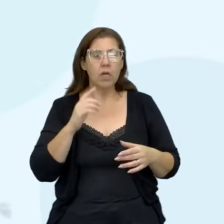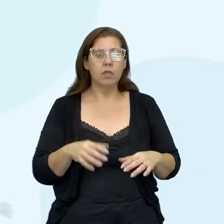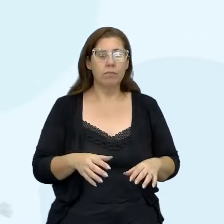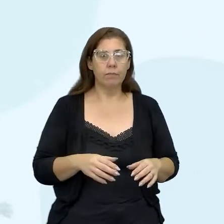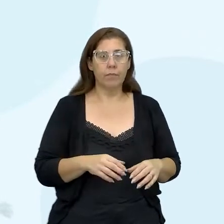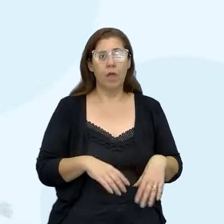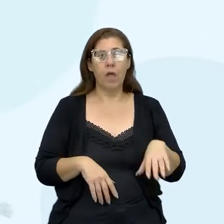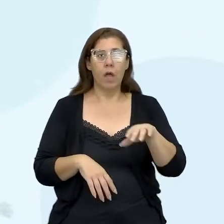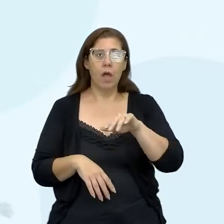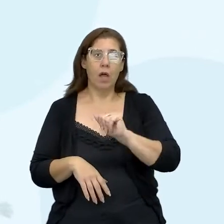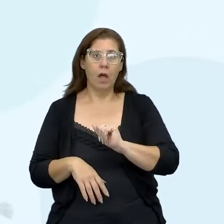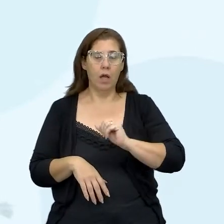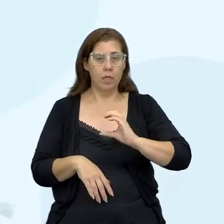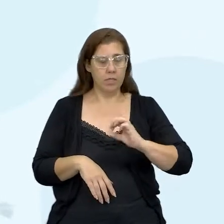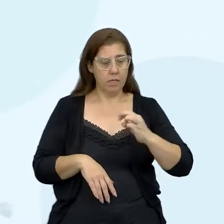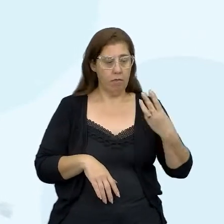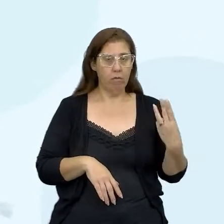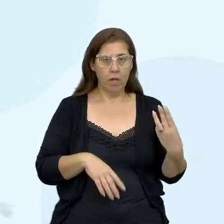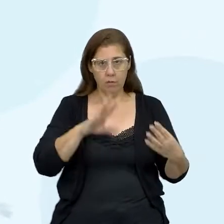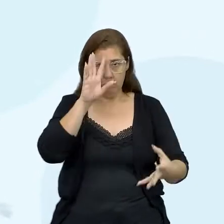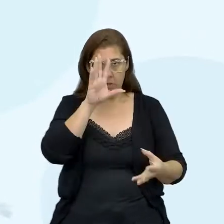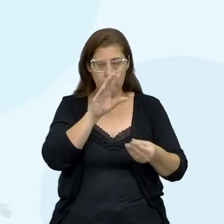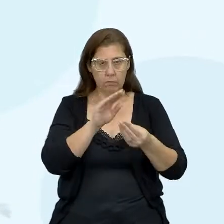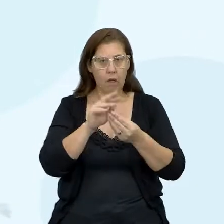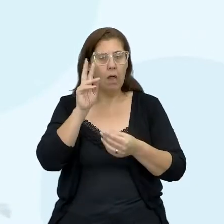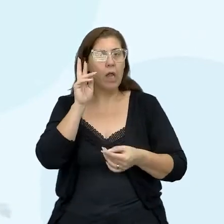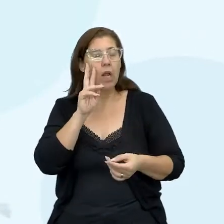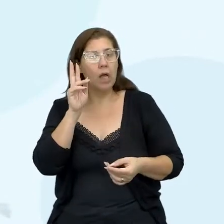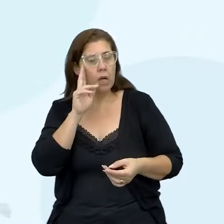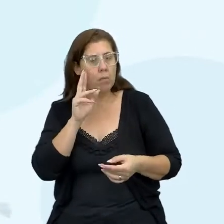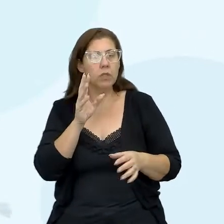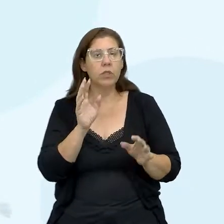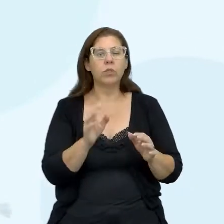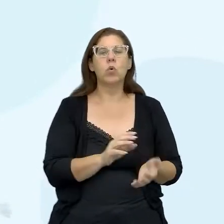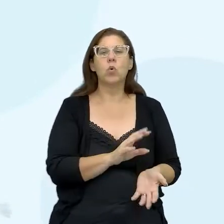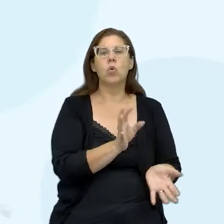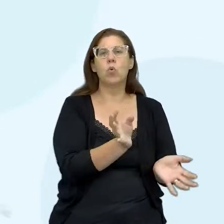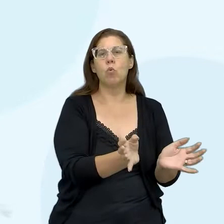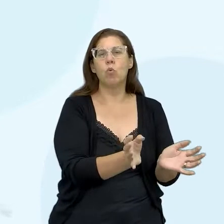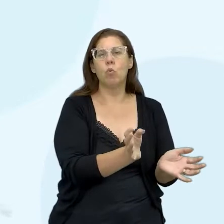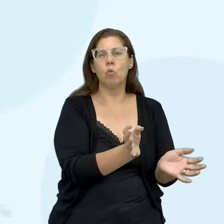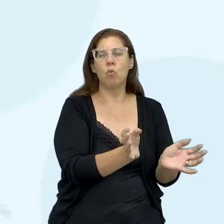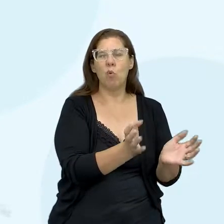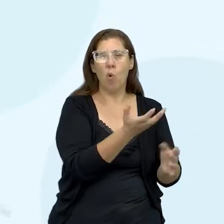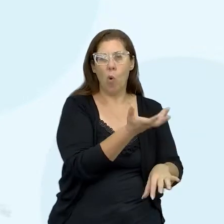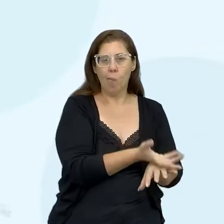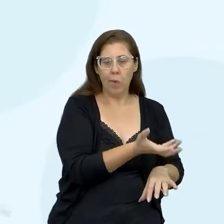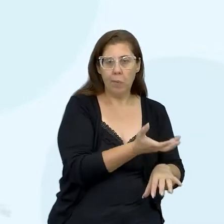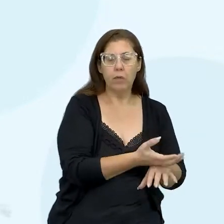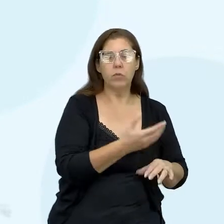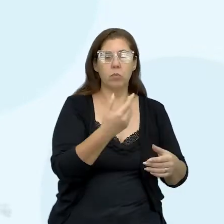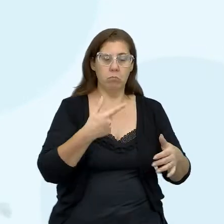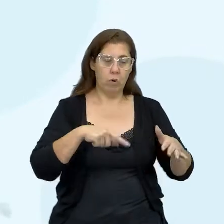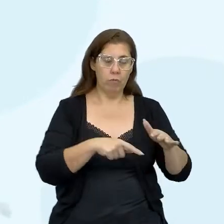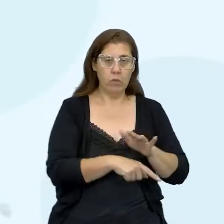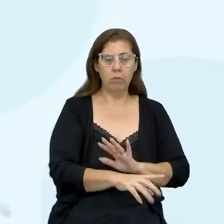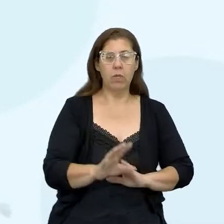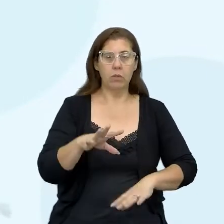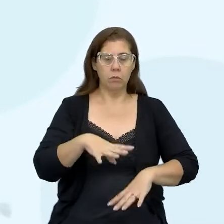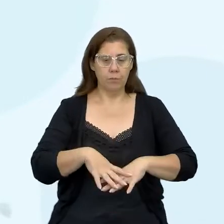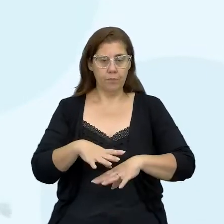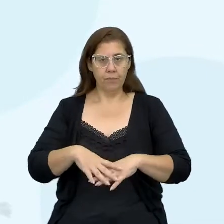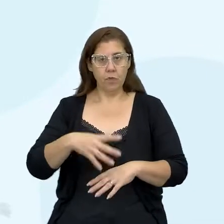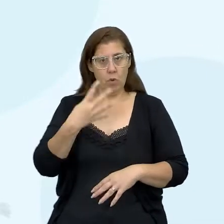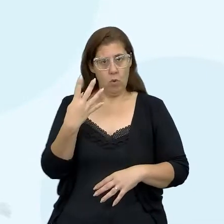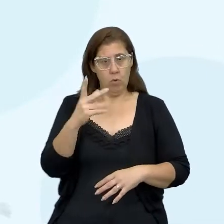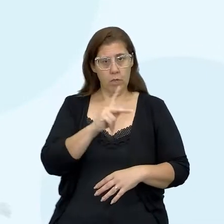finalizando a atividade 3 com a sistematização aí. Lembrando que a gente está no componente no aprofundamento matemática conectada.